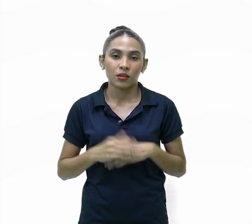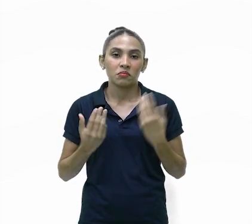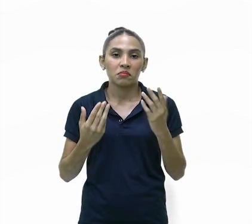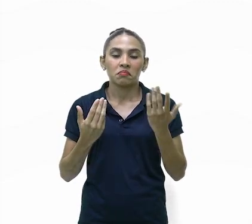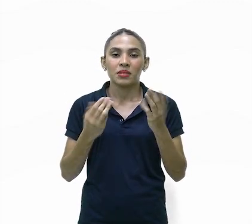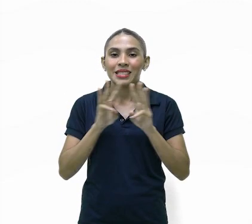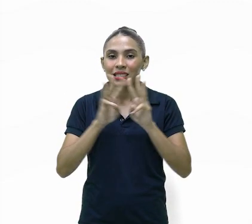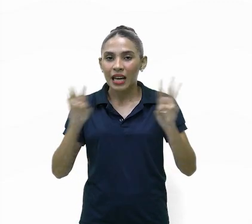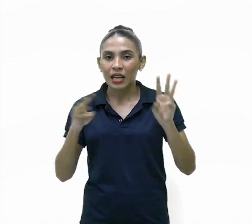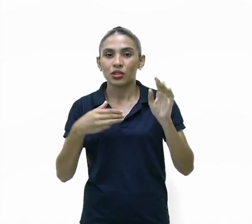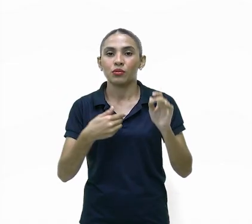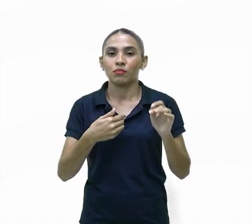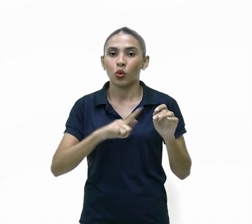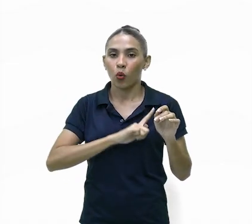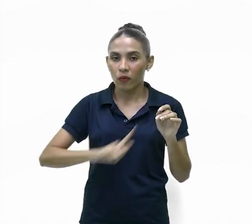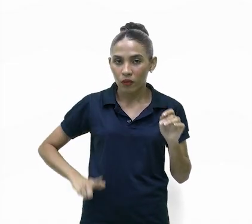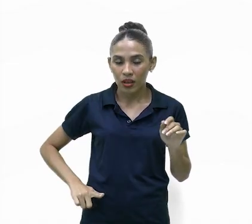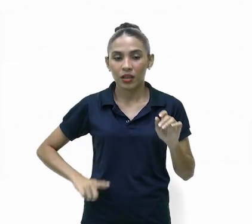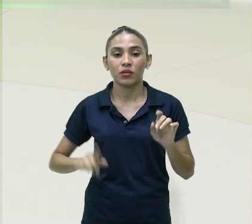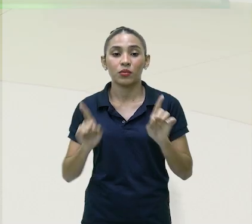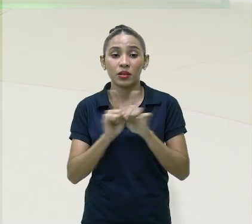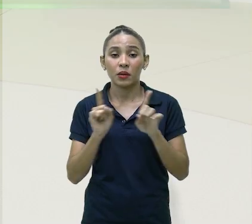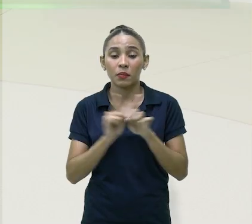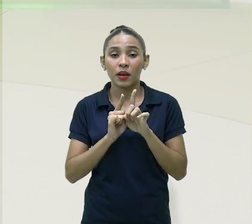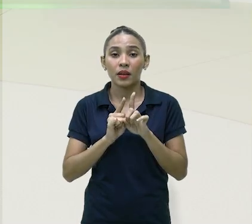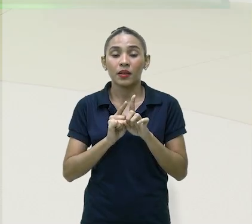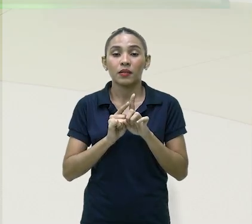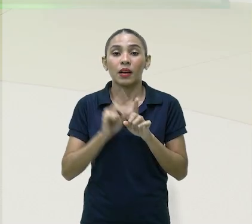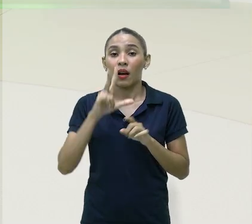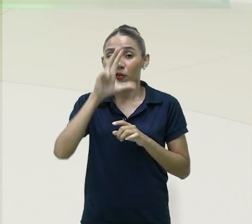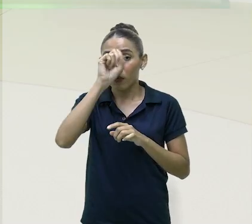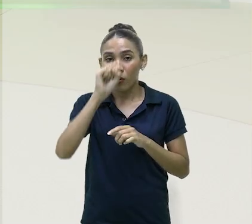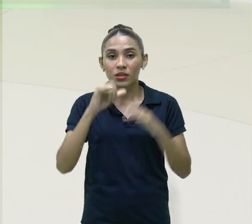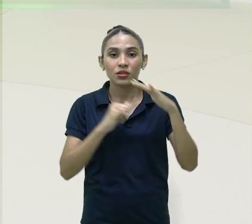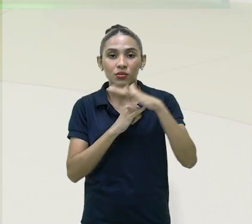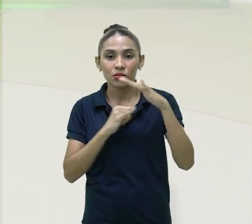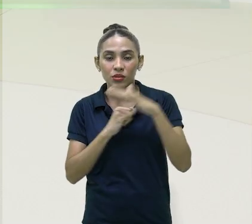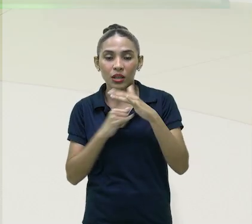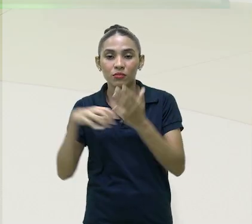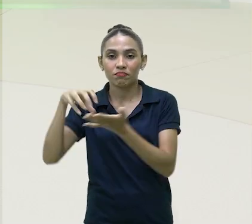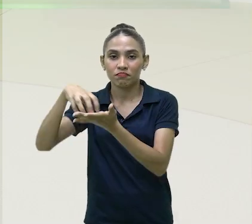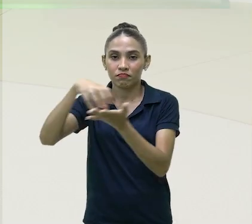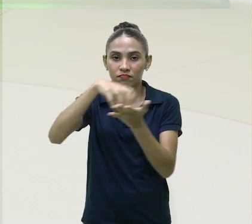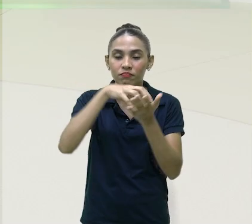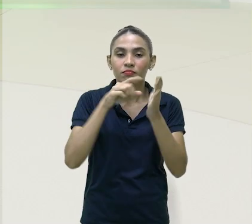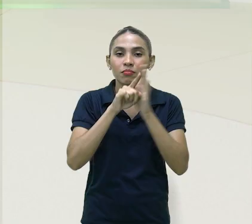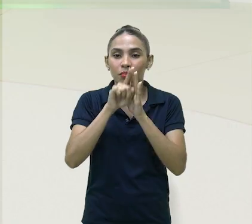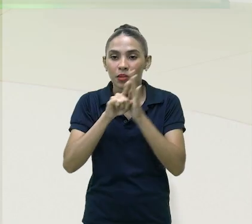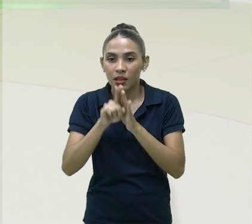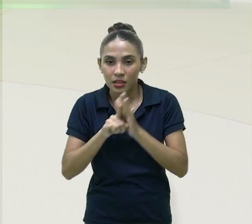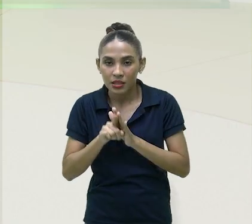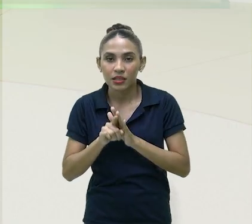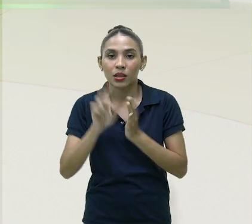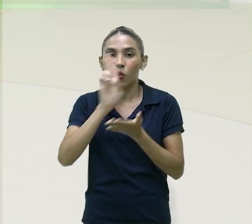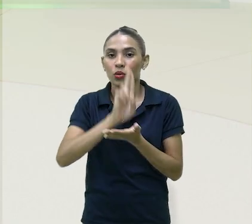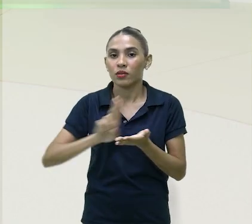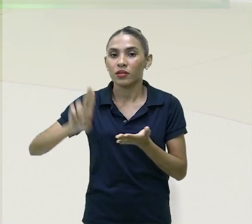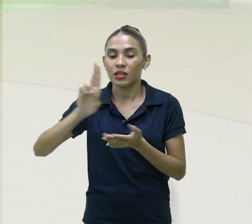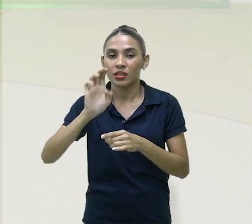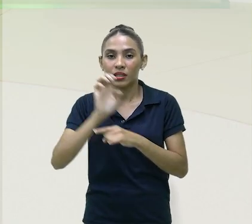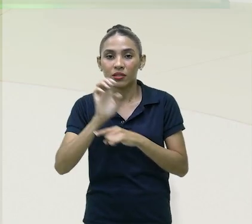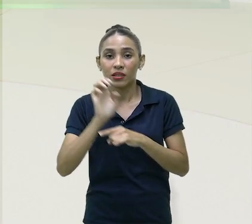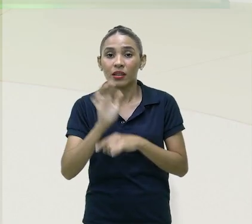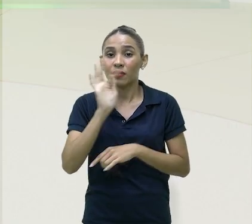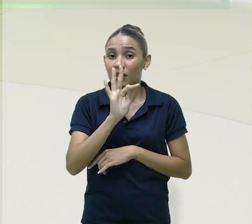por exemplo, e o fortalecimento institucional, que está relacionado às instituições de pesquisas, como as universidades